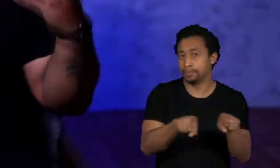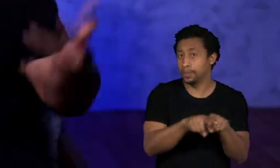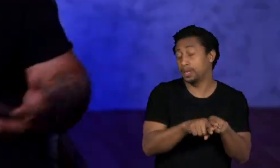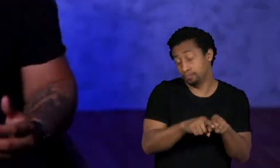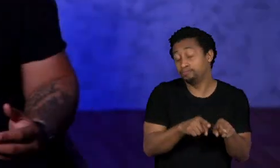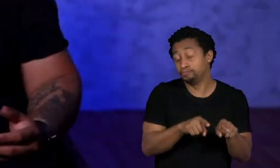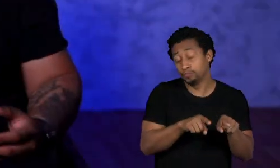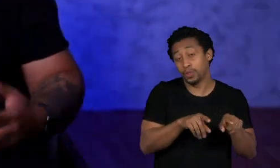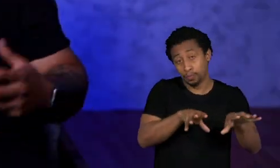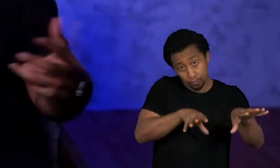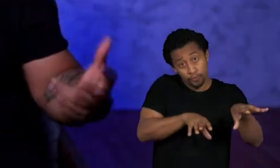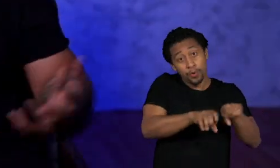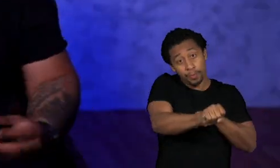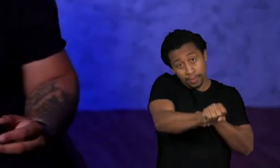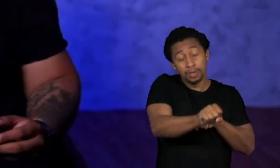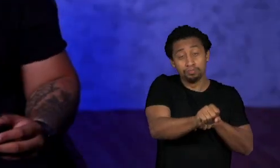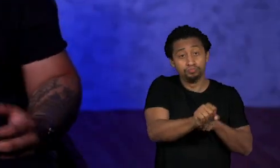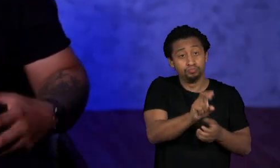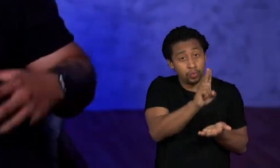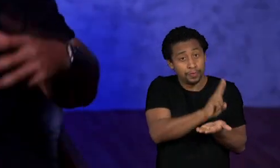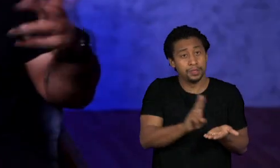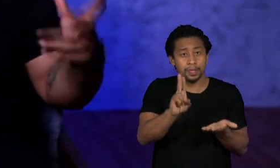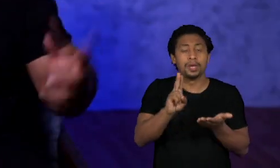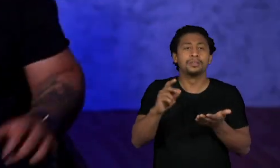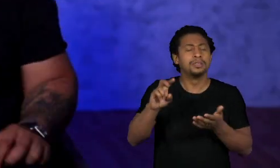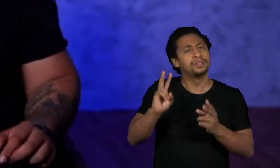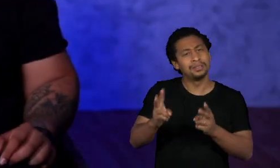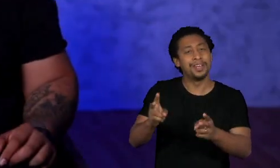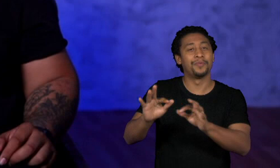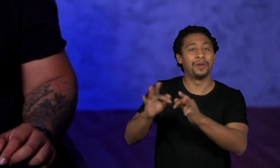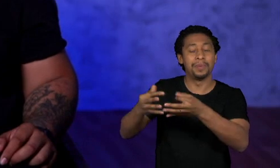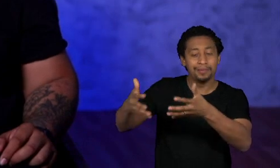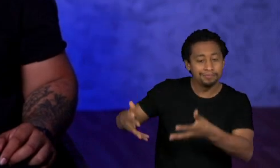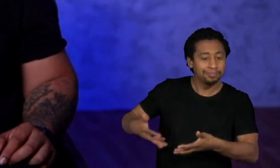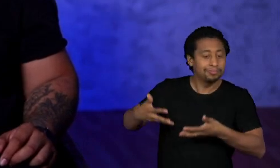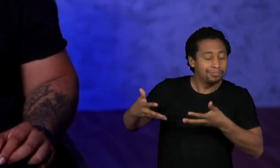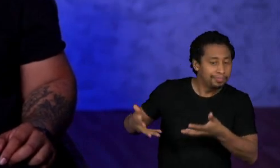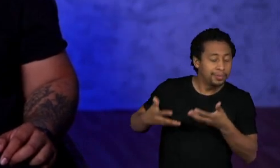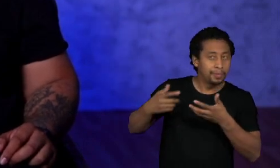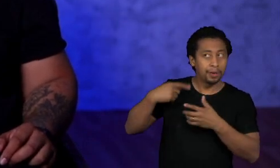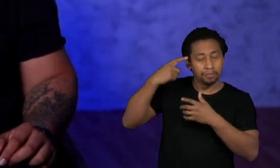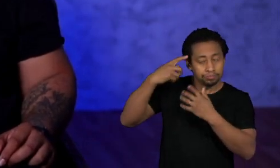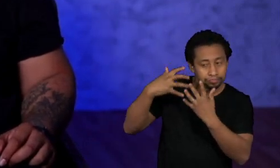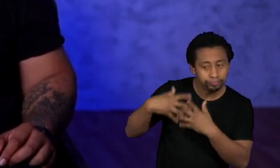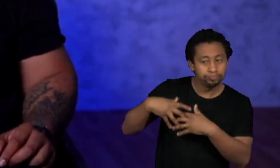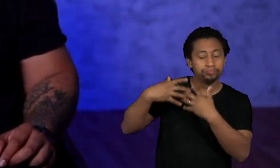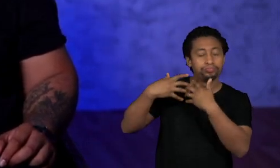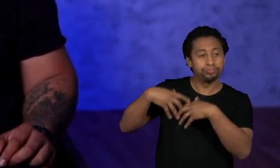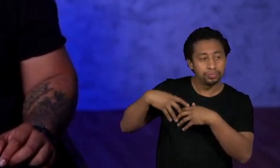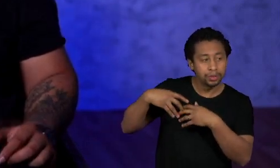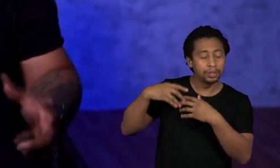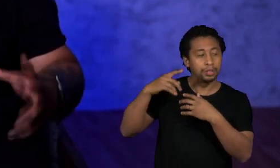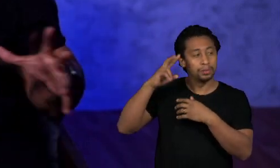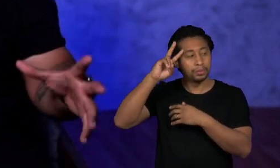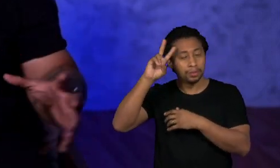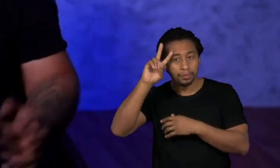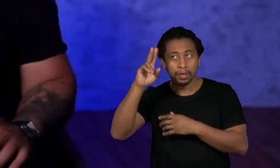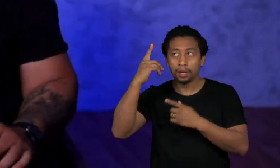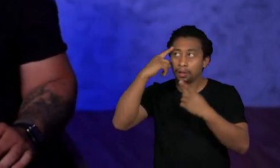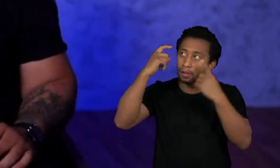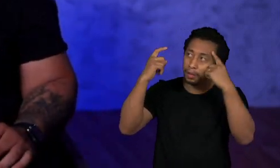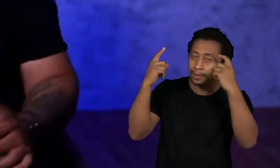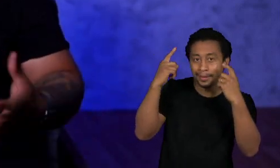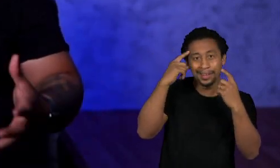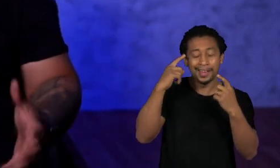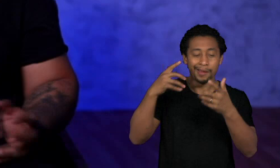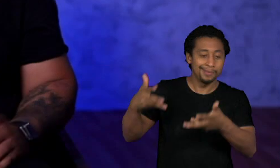na universidade sempre fui muito estimulado a pensar, a tentar refletir, formular as próprias ideias, inclusive. No militarismo não, você